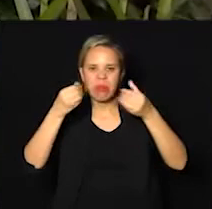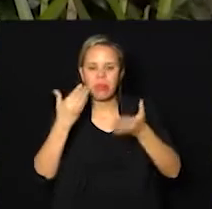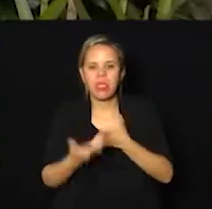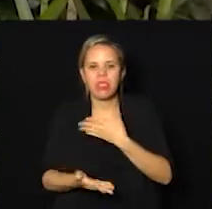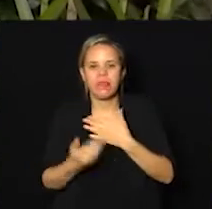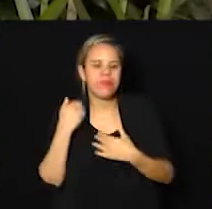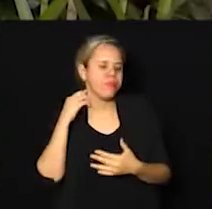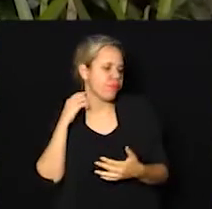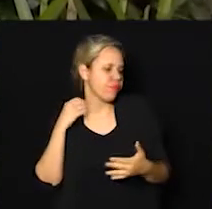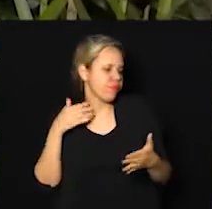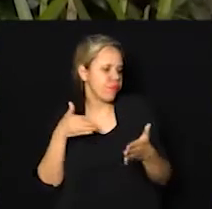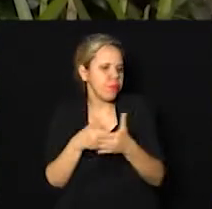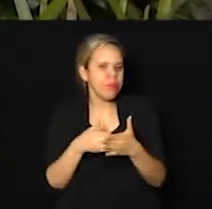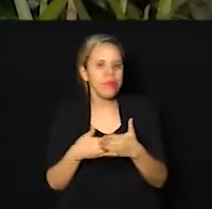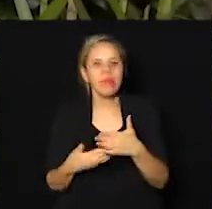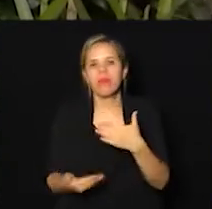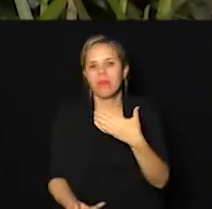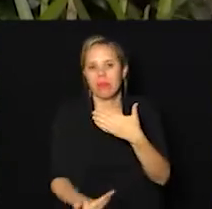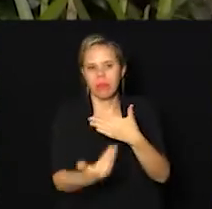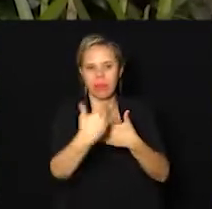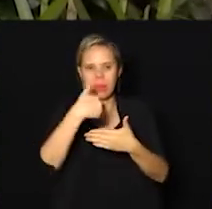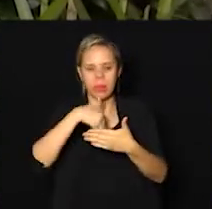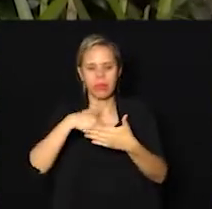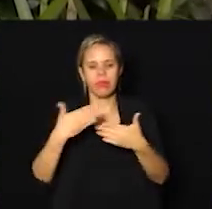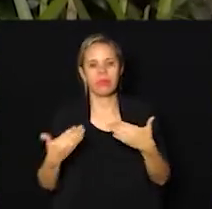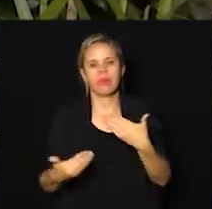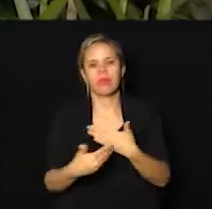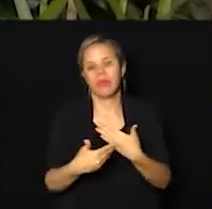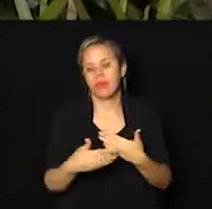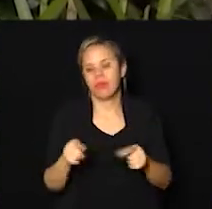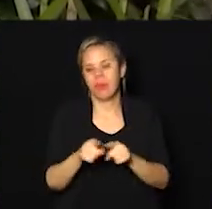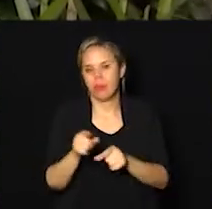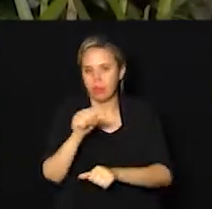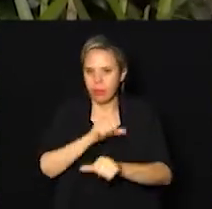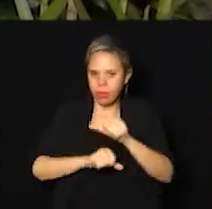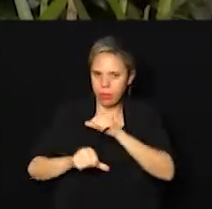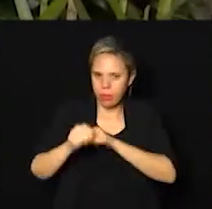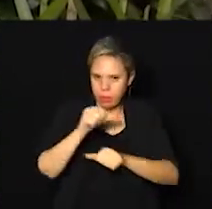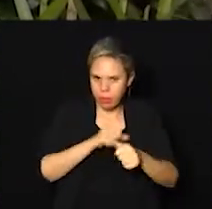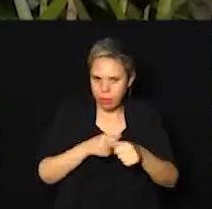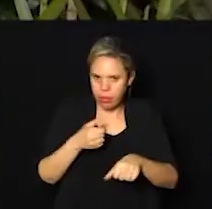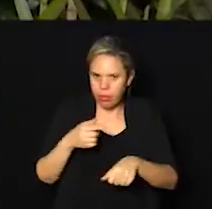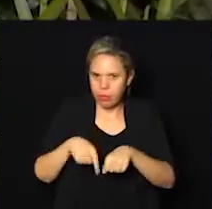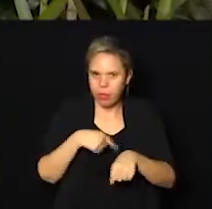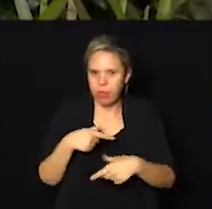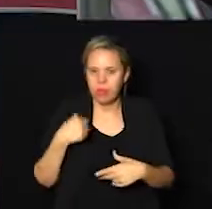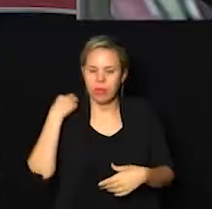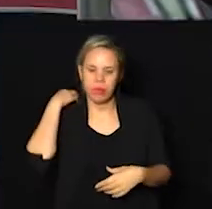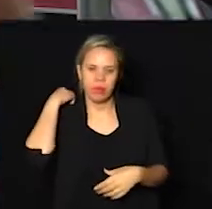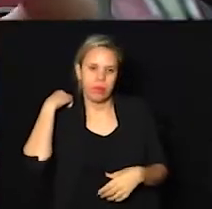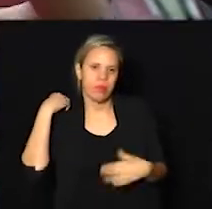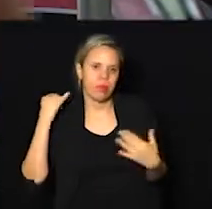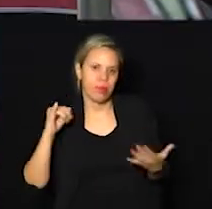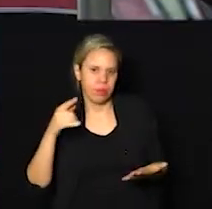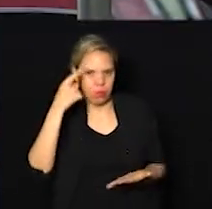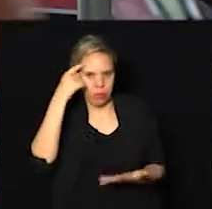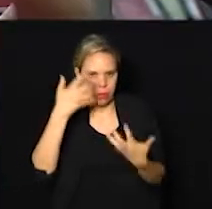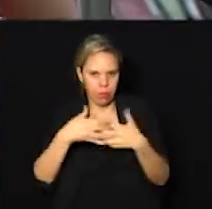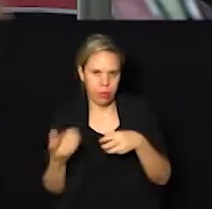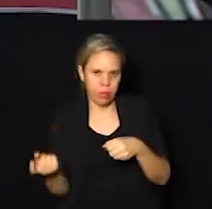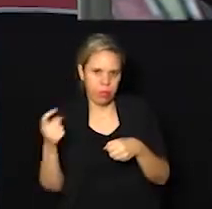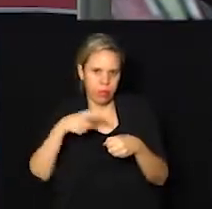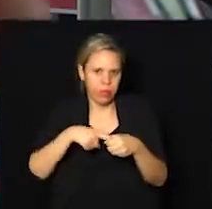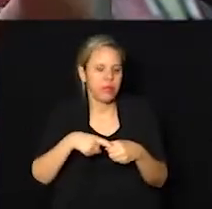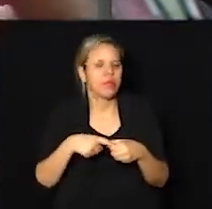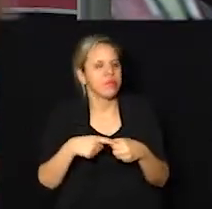acaba perdendo a barreira da máscara. Então, teoricamente, nós teríamos que trocar essa máscara com maior frequência. Então, se está